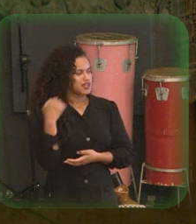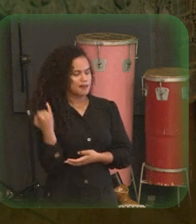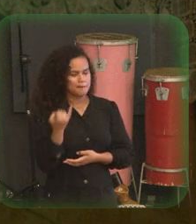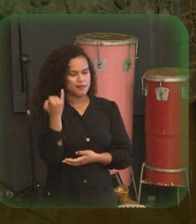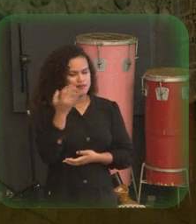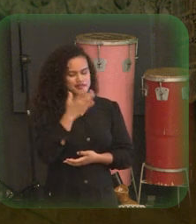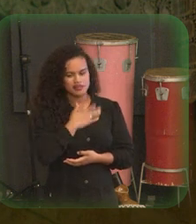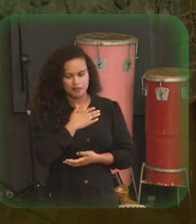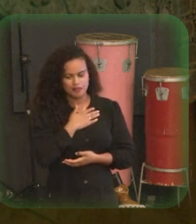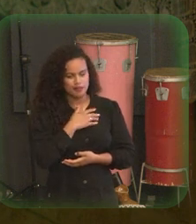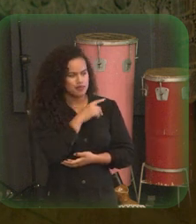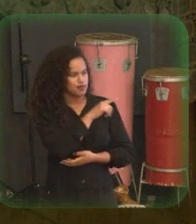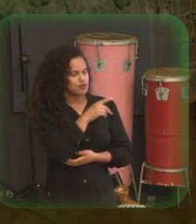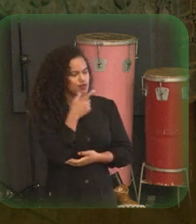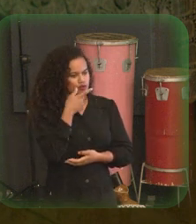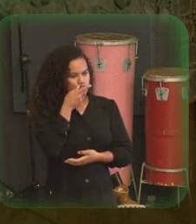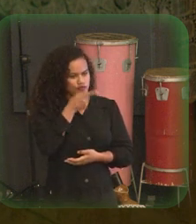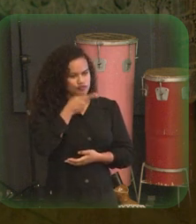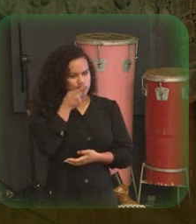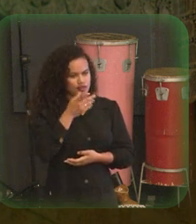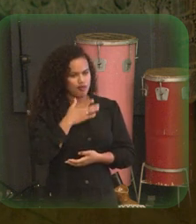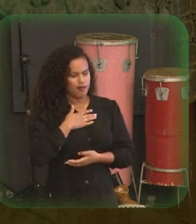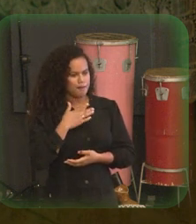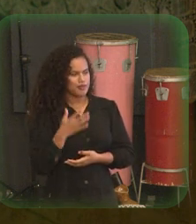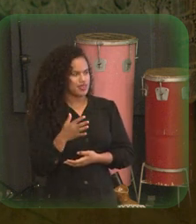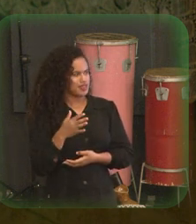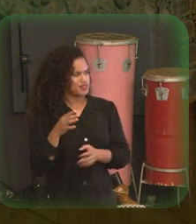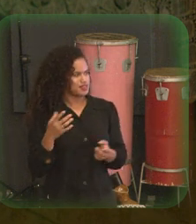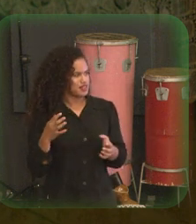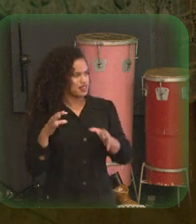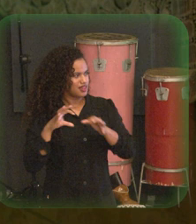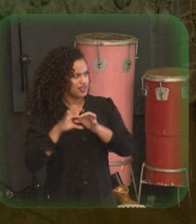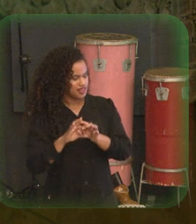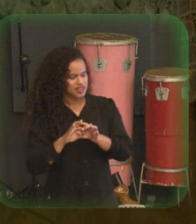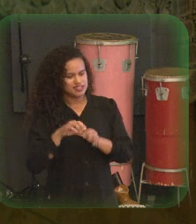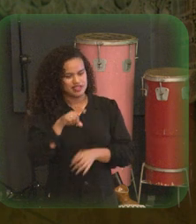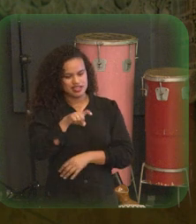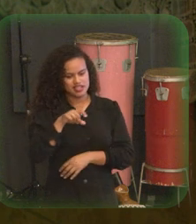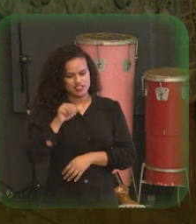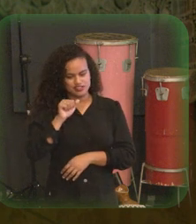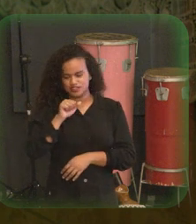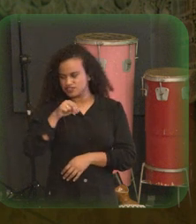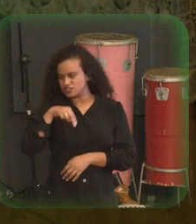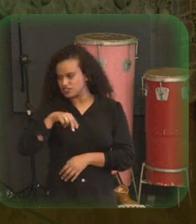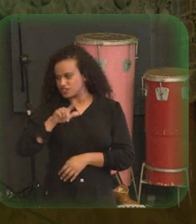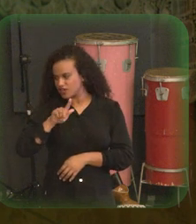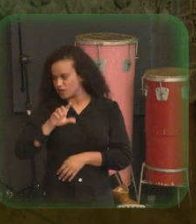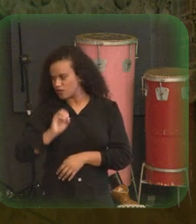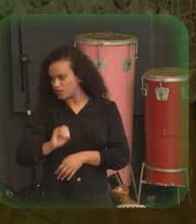O senhor citou a minha filiação, né? A Xangô.